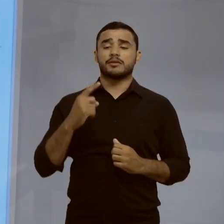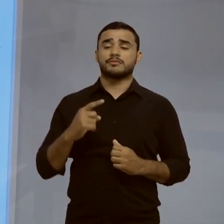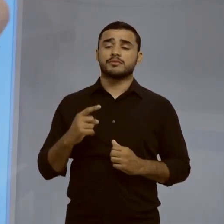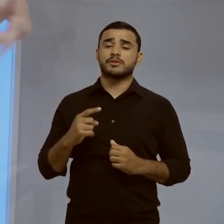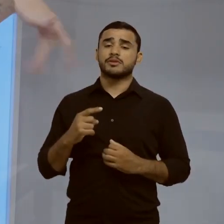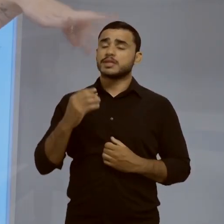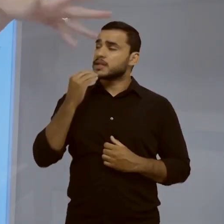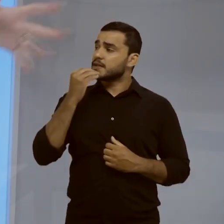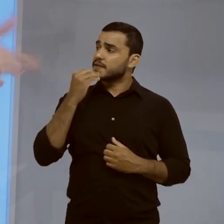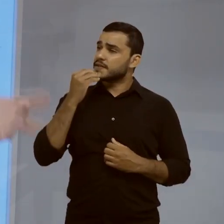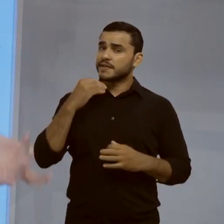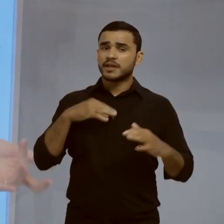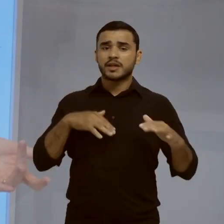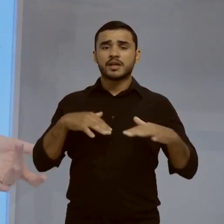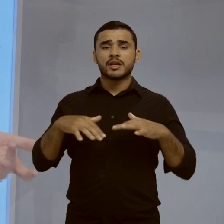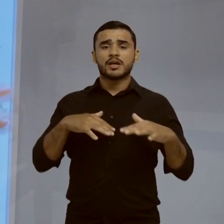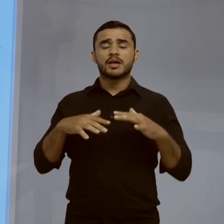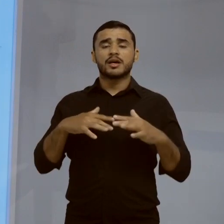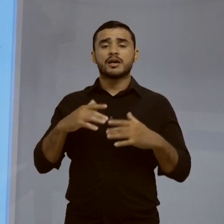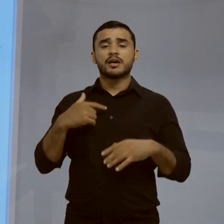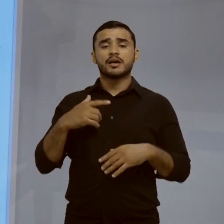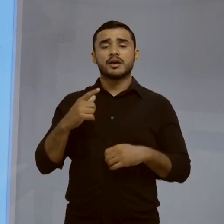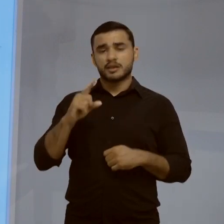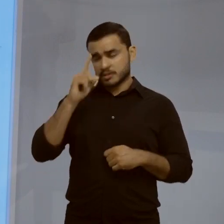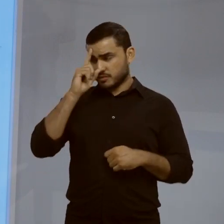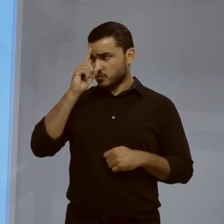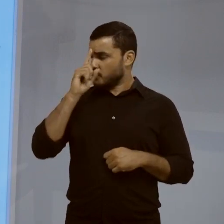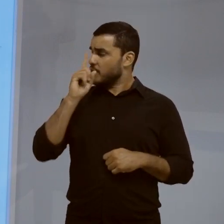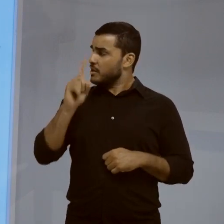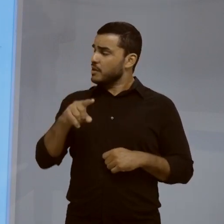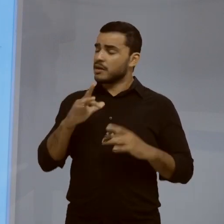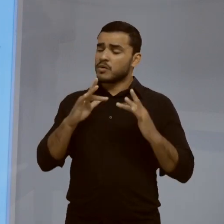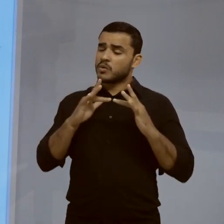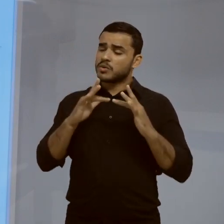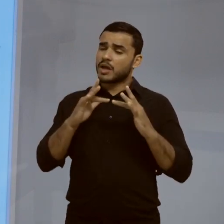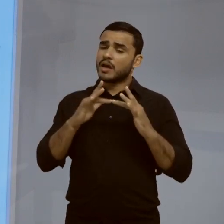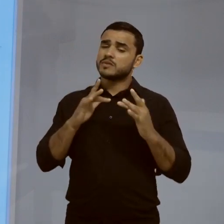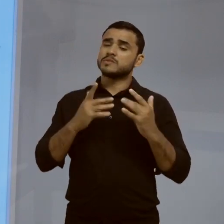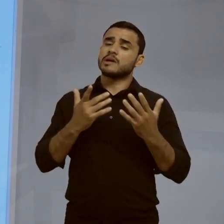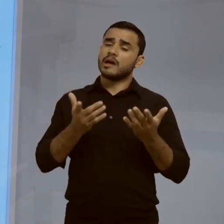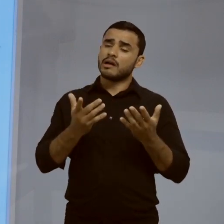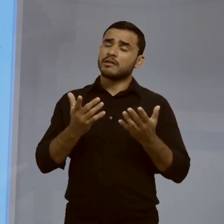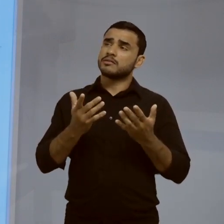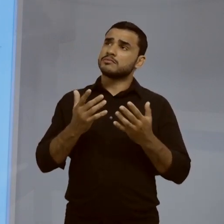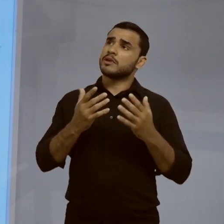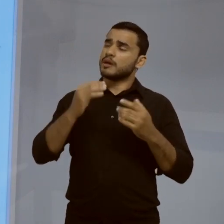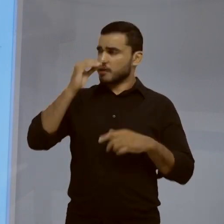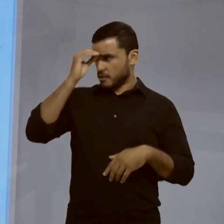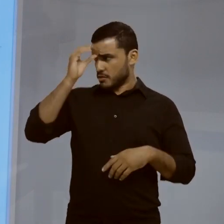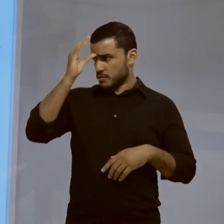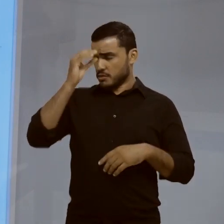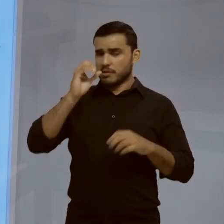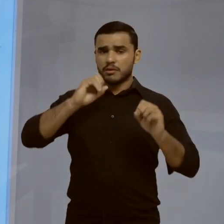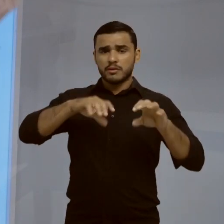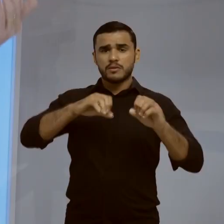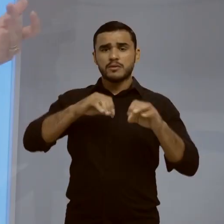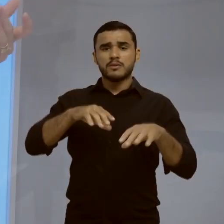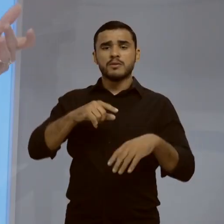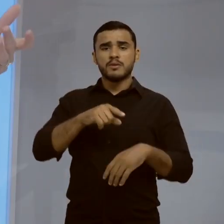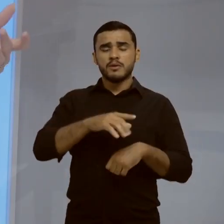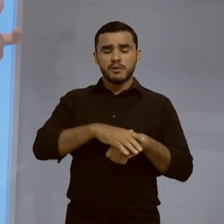outras vivências também do cotidiano fazem parte, né, disso também, desse conhecimento, né? Porque quanto